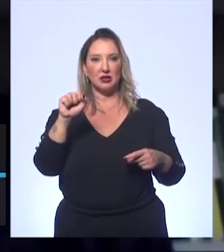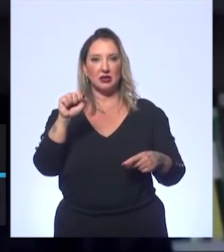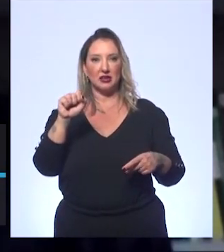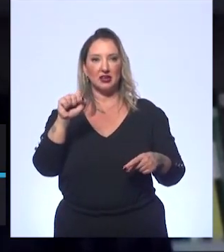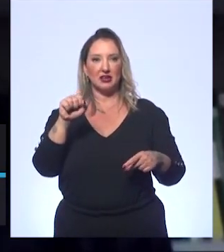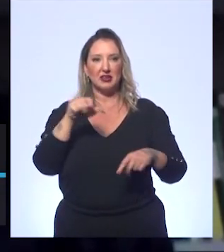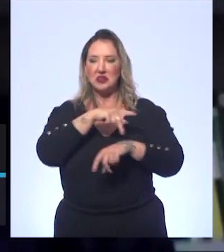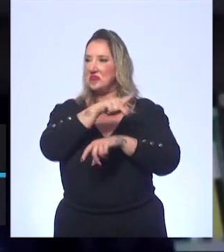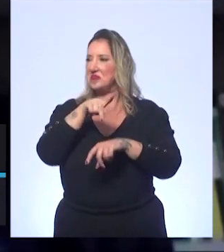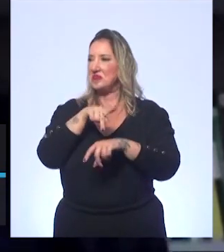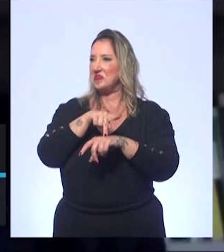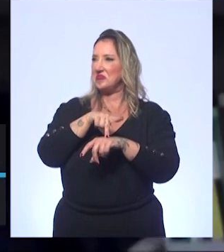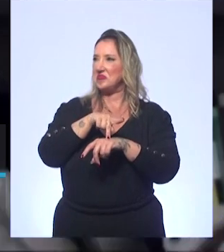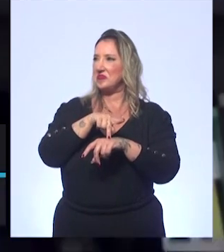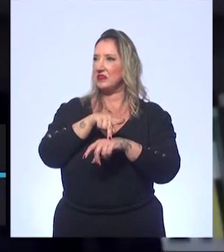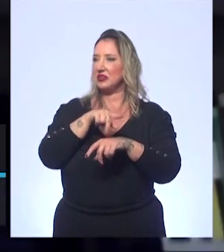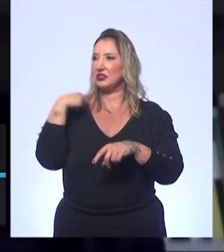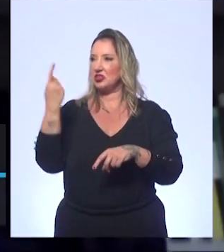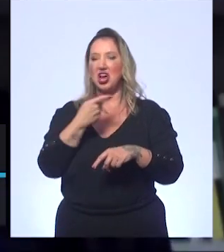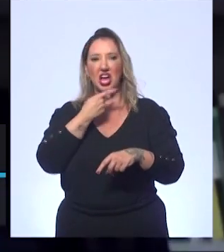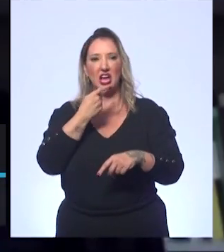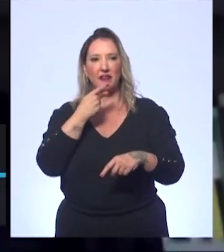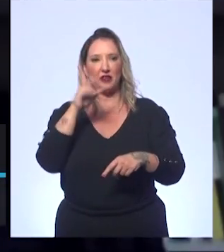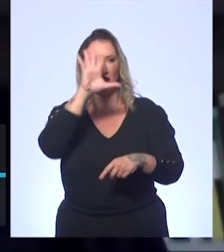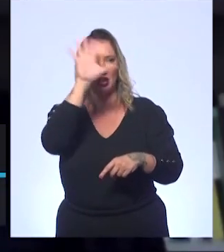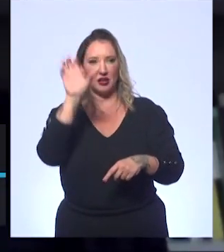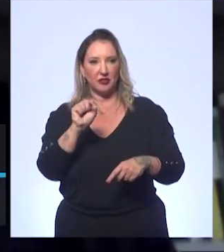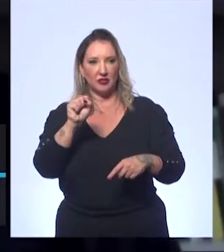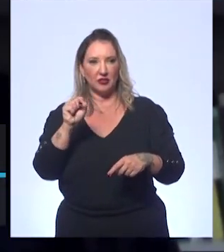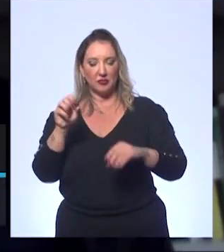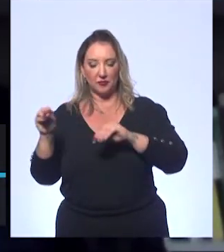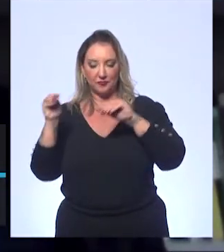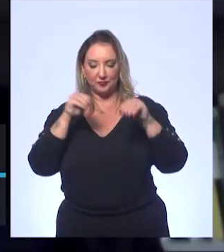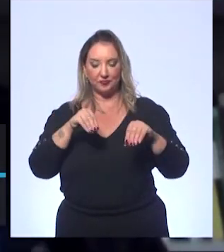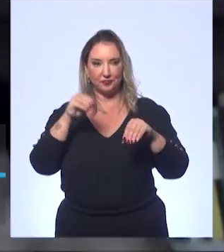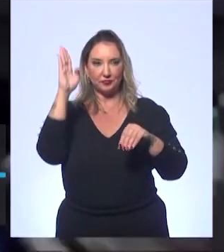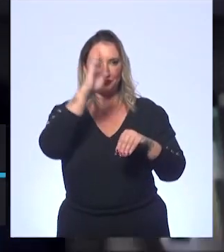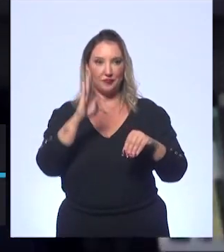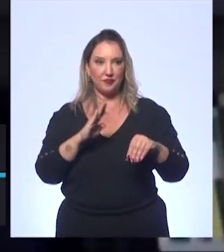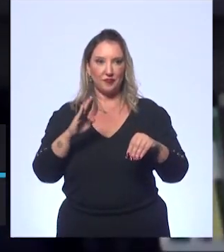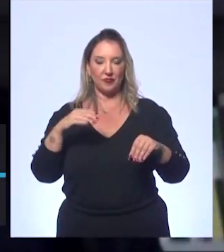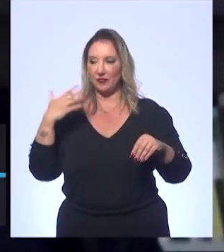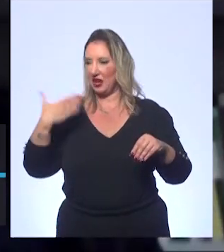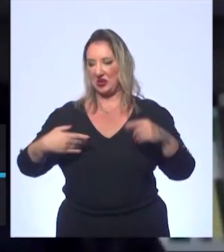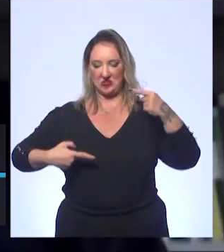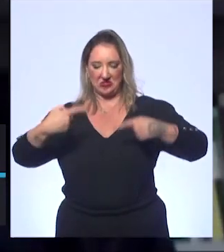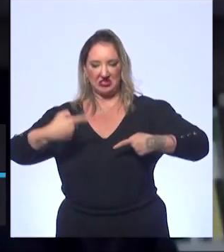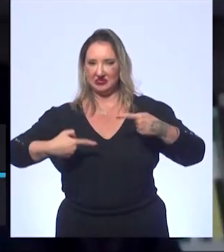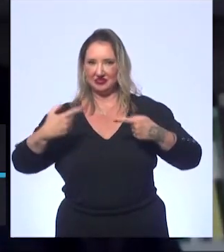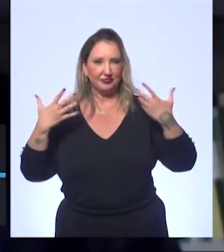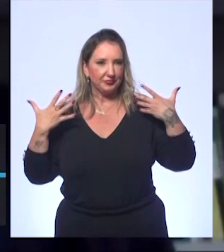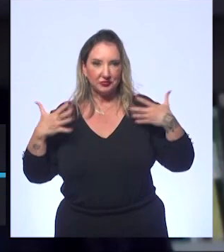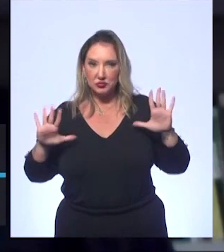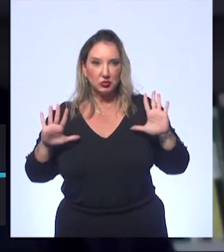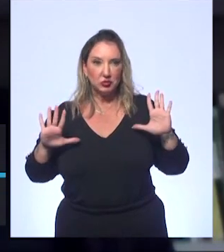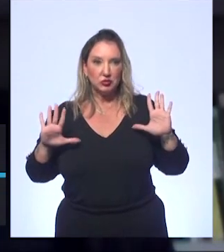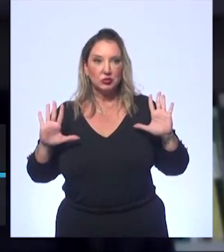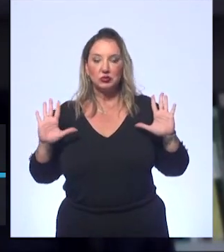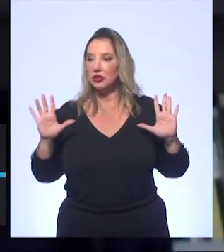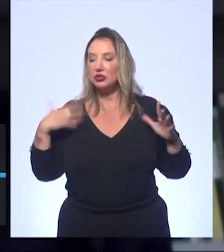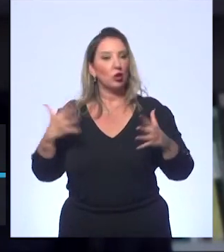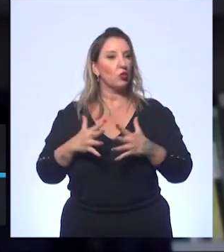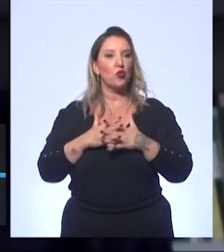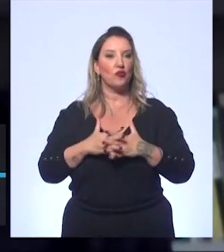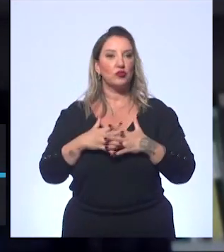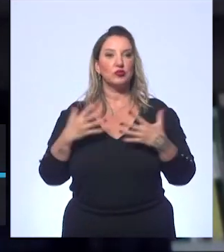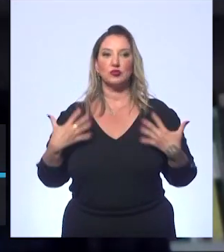essa linguagem, como nós, os africanos aqui no Brasil, a gente às vezes não quer debater, ou porque não queremos criar